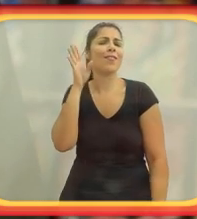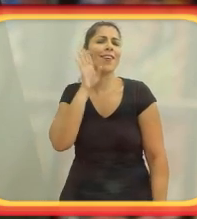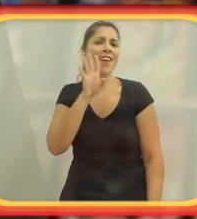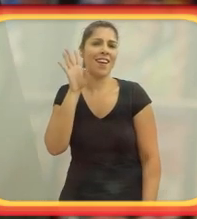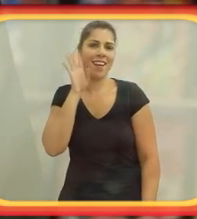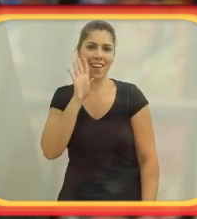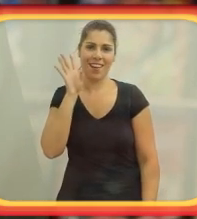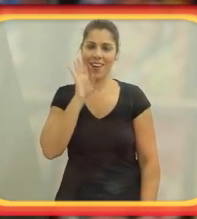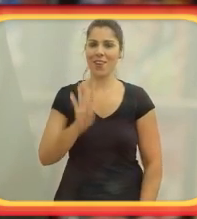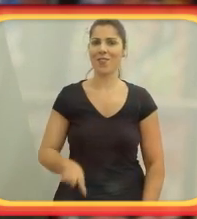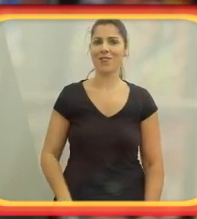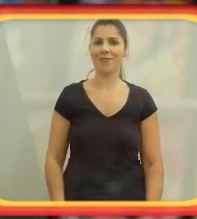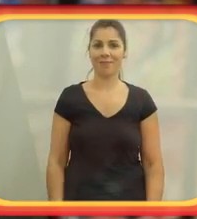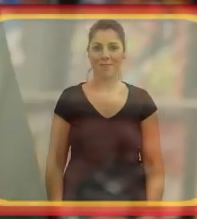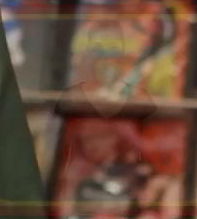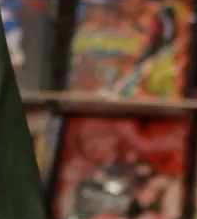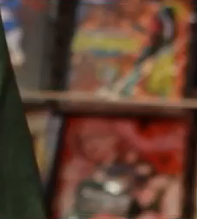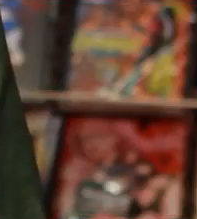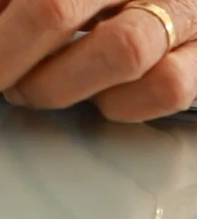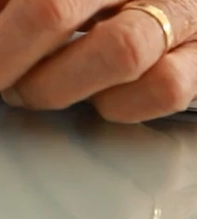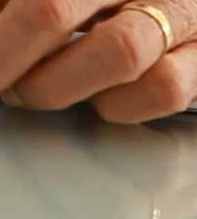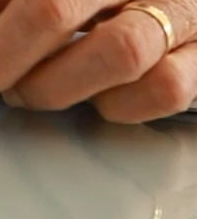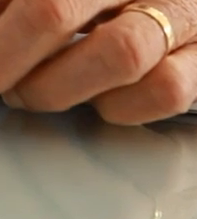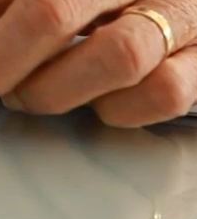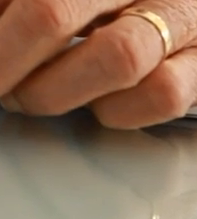eu descobri que o Ziraldo é muito legal.